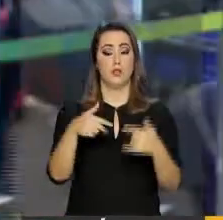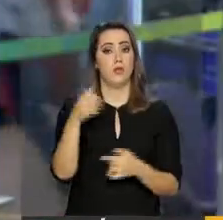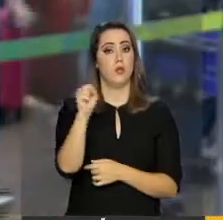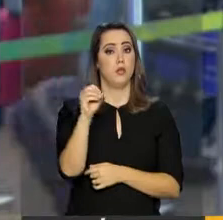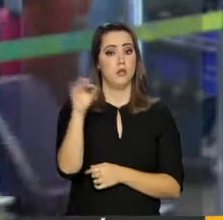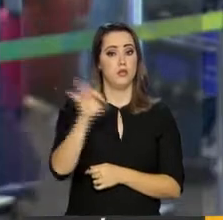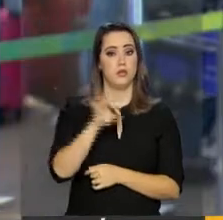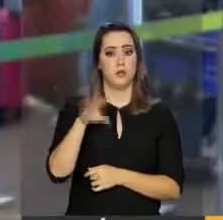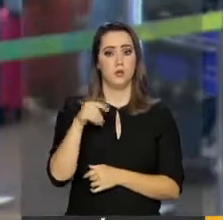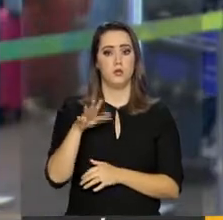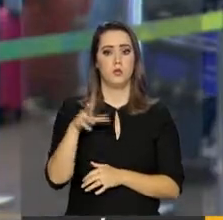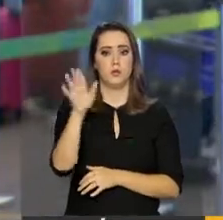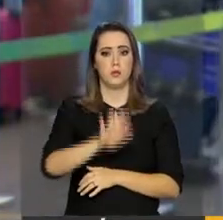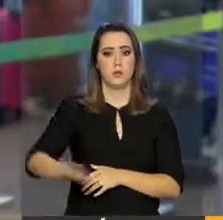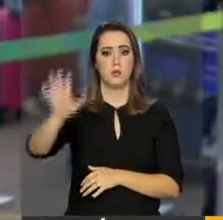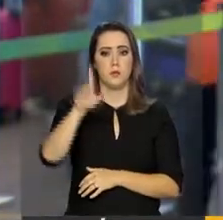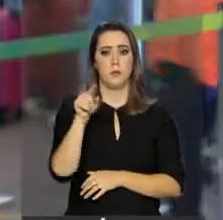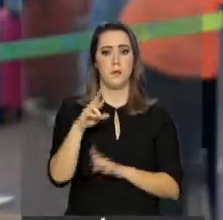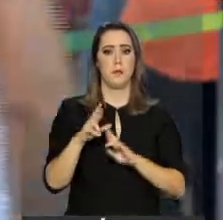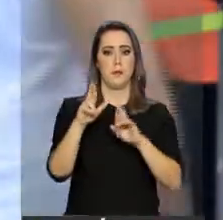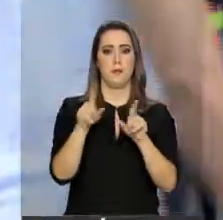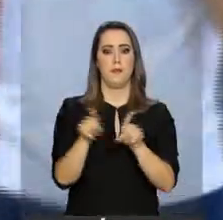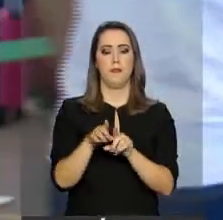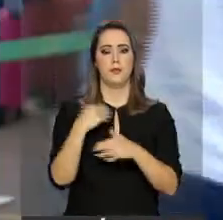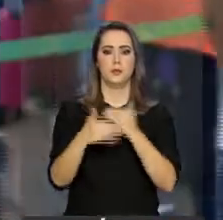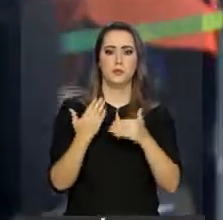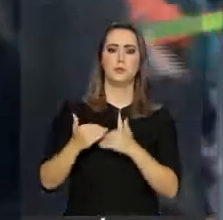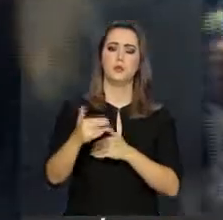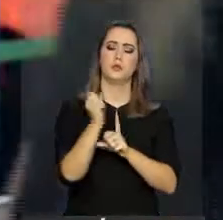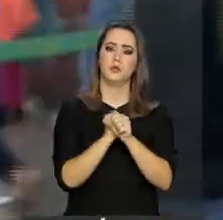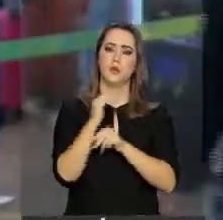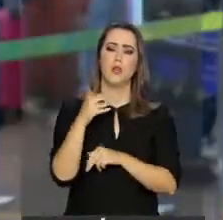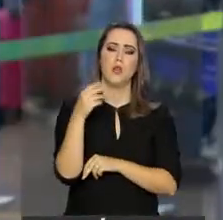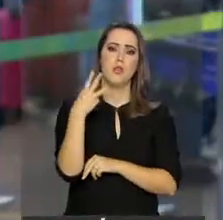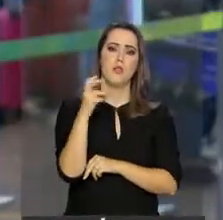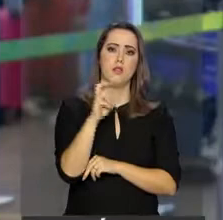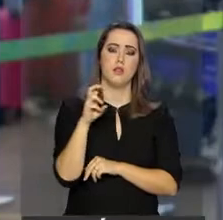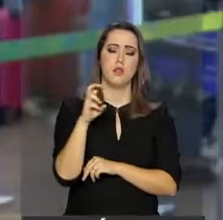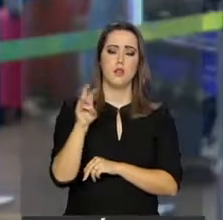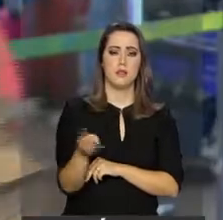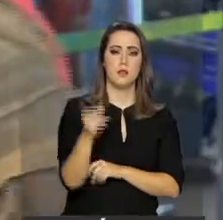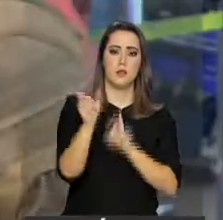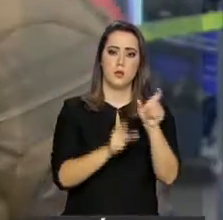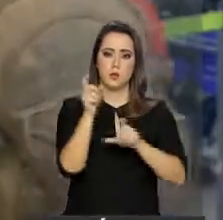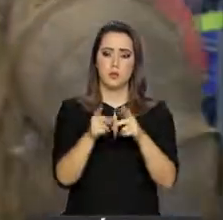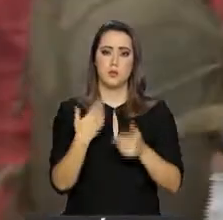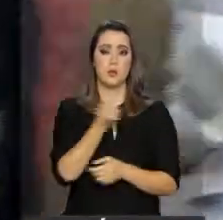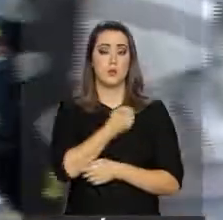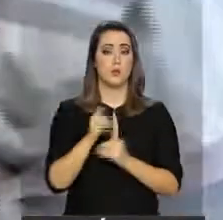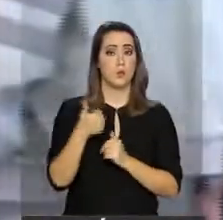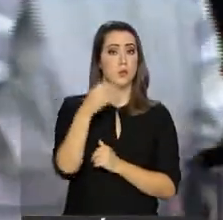fluxo de passageiros de todo o país a expectativa é que fico nesses aeroportos 35 milhões e meio de pessoas número